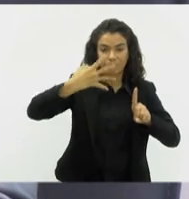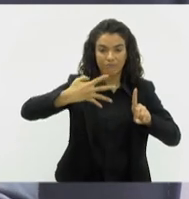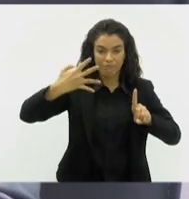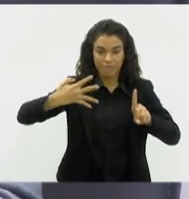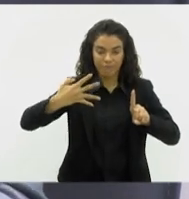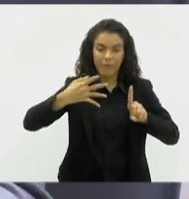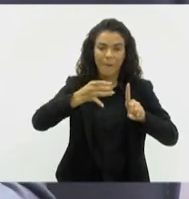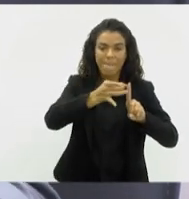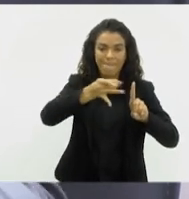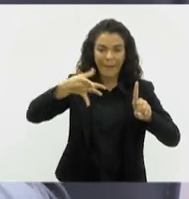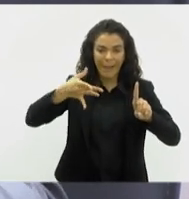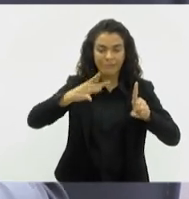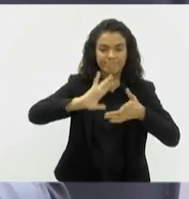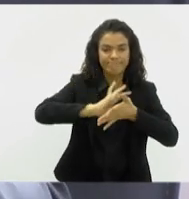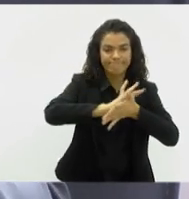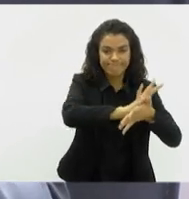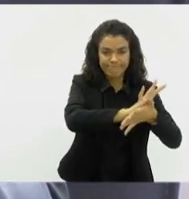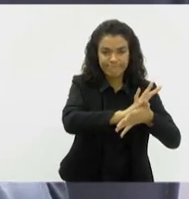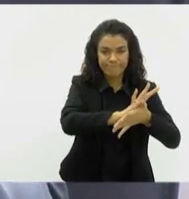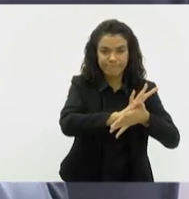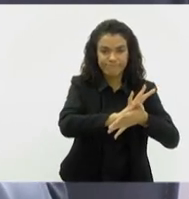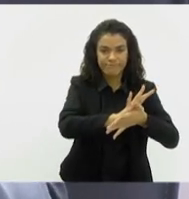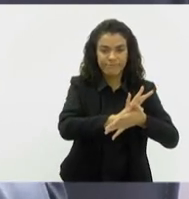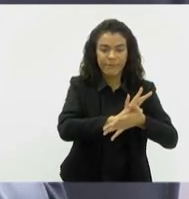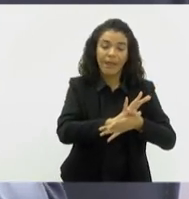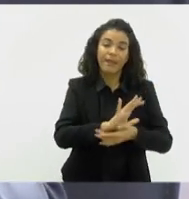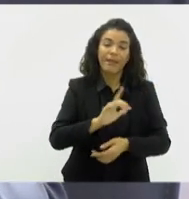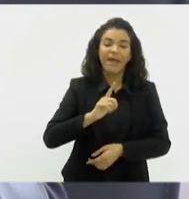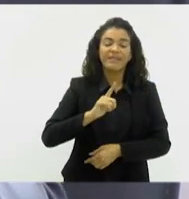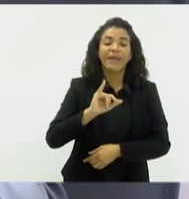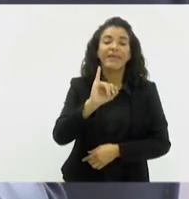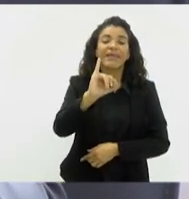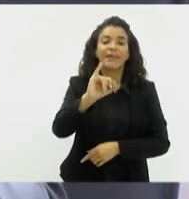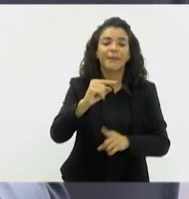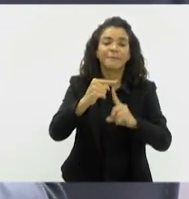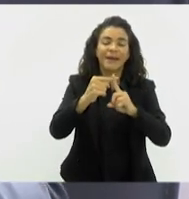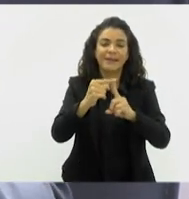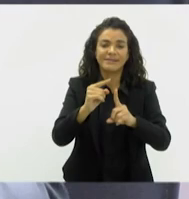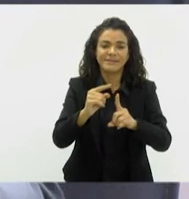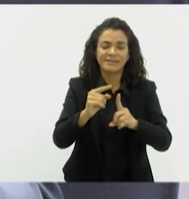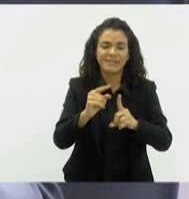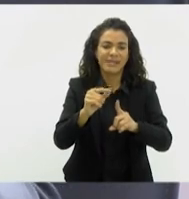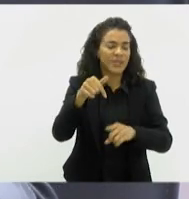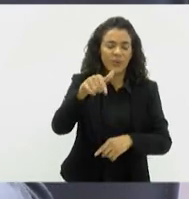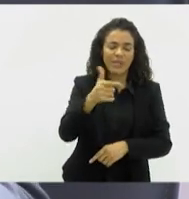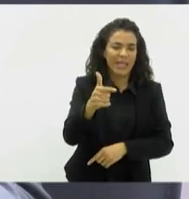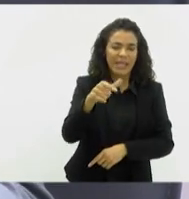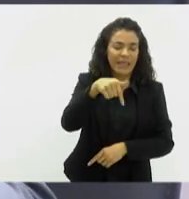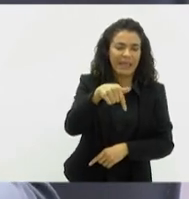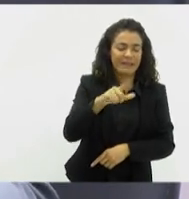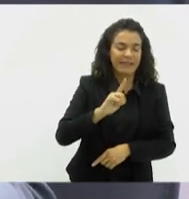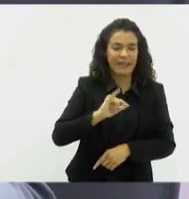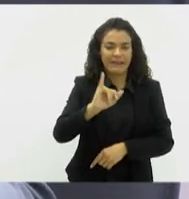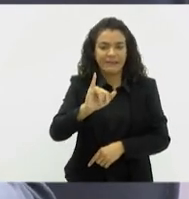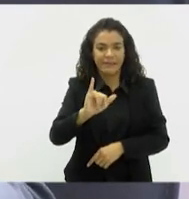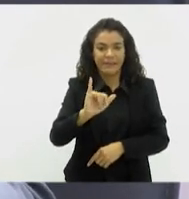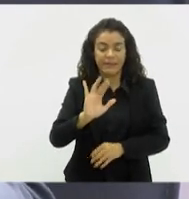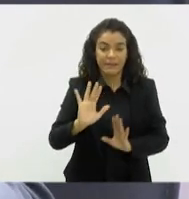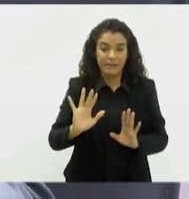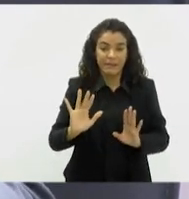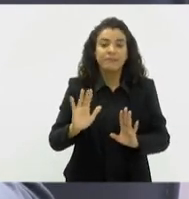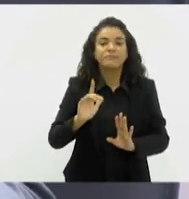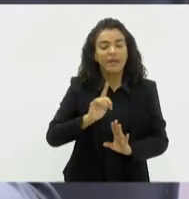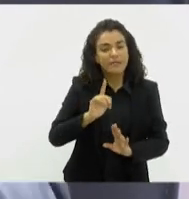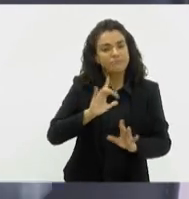LGBTIfobia. LGBTfobia. É que tem um I a mais aqui. LGBTQIfobia. Não, não tem Q, tem I. Enfim, mas algo